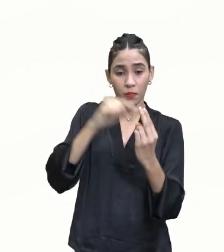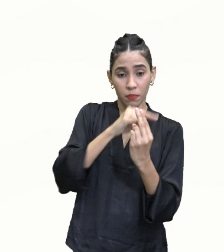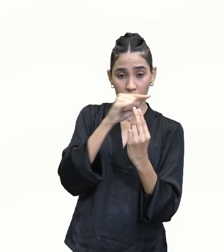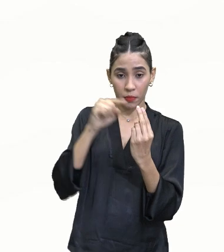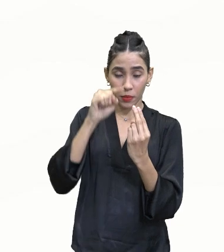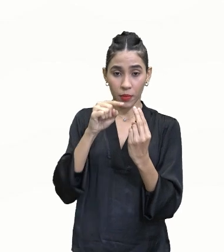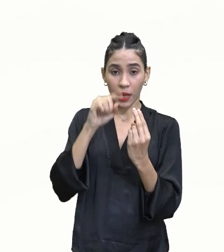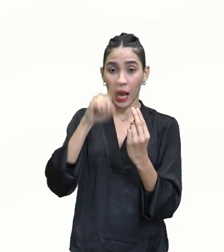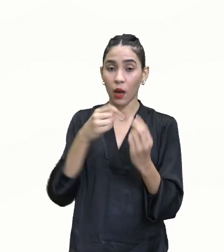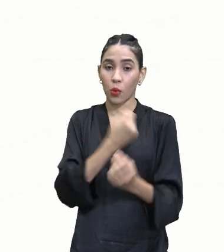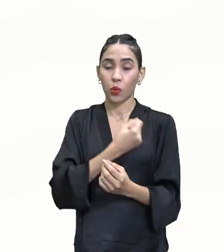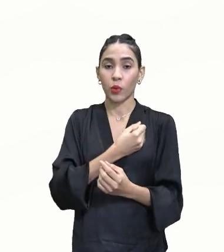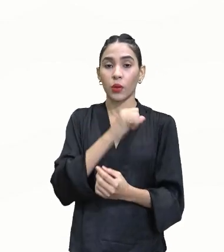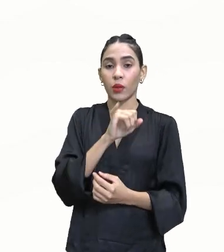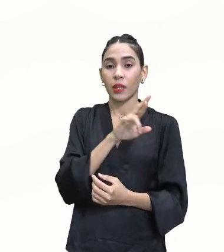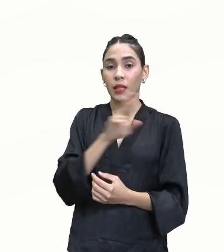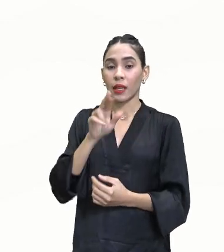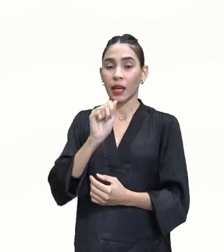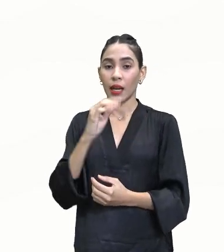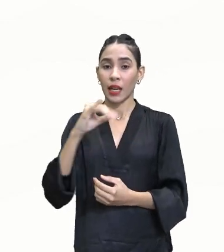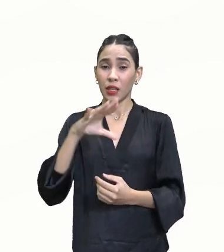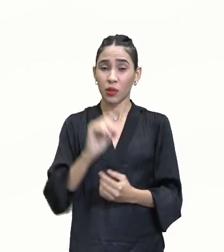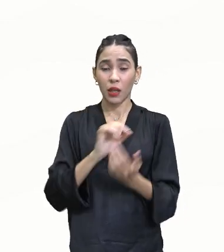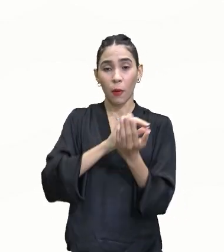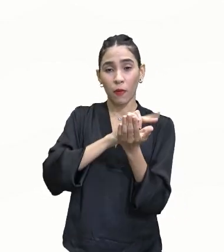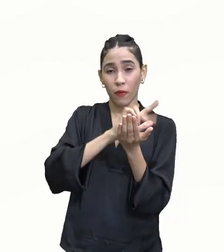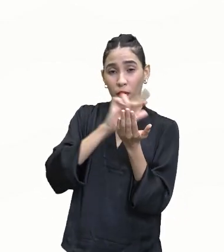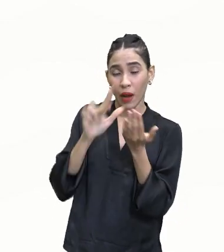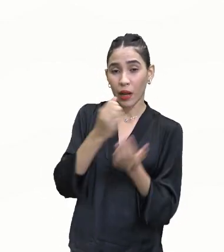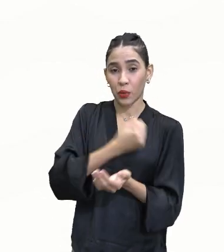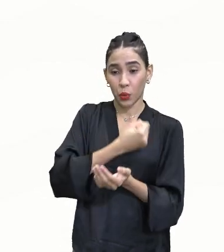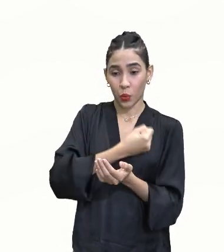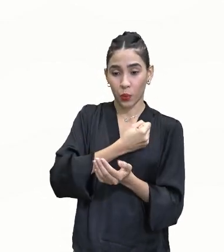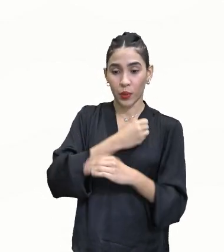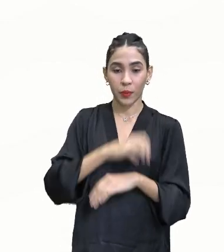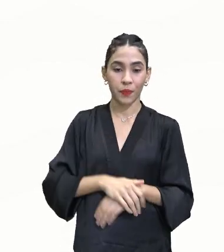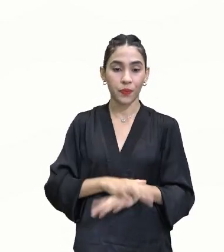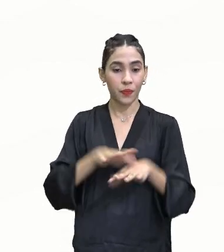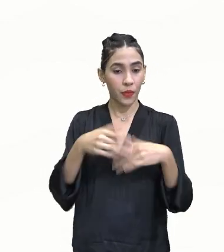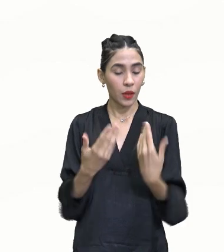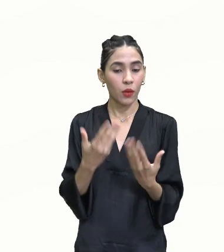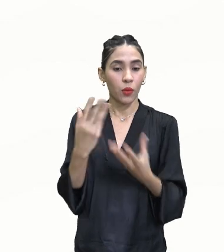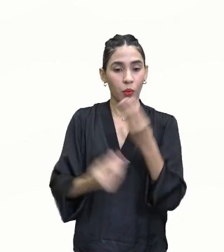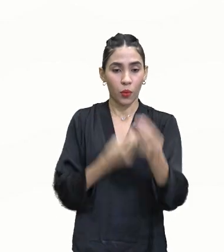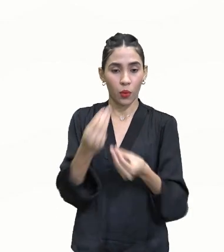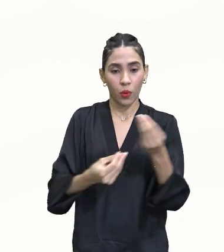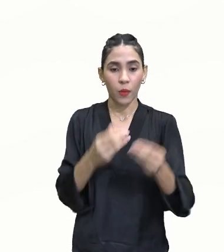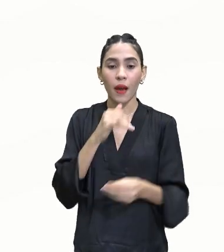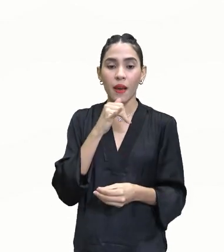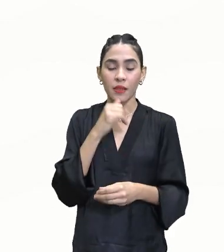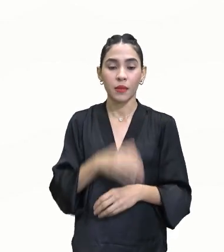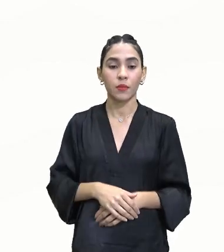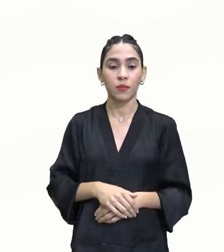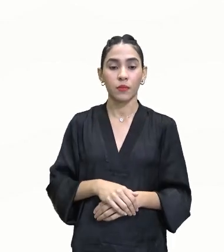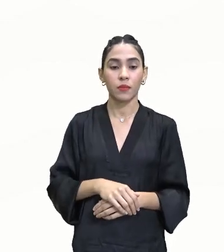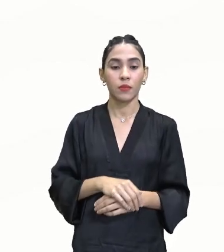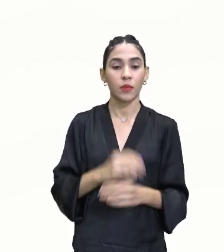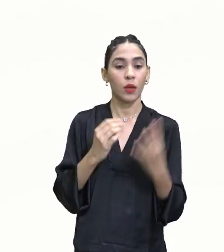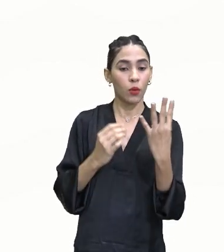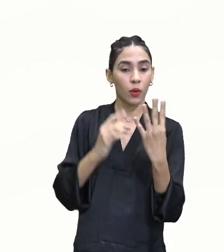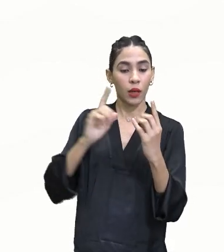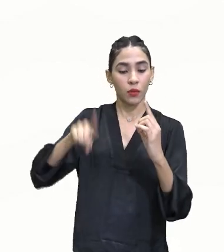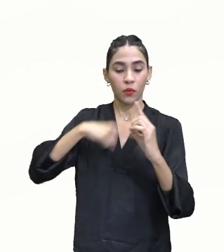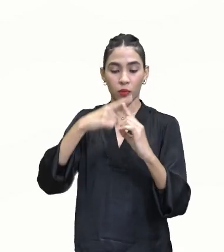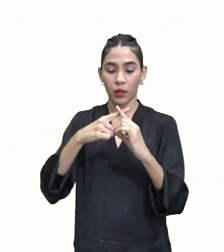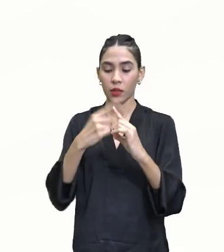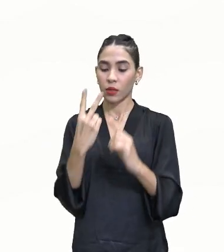número irracional, ele tem infinitas casas decimais. Então, nesse caso, o que a gente faz mesmo? Multiplica só 4